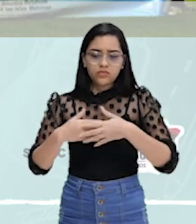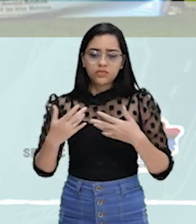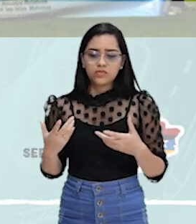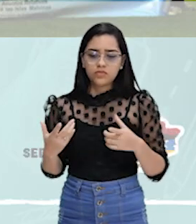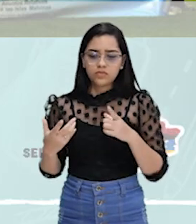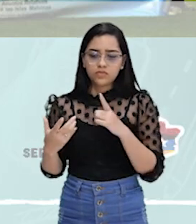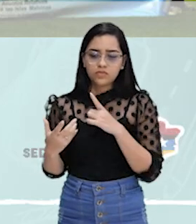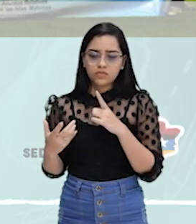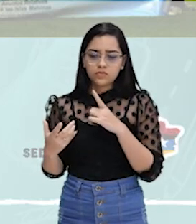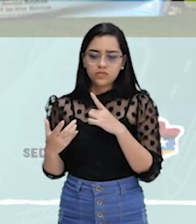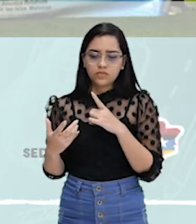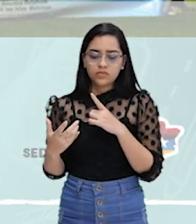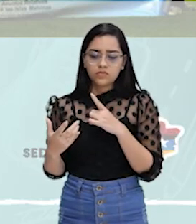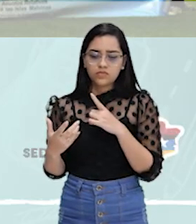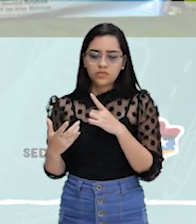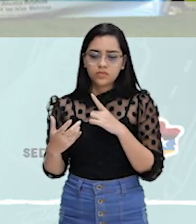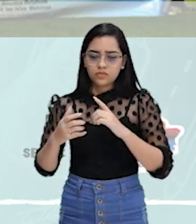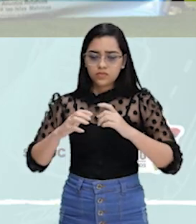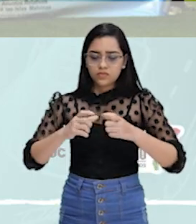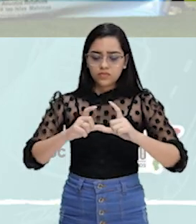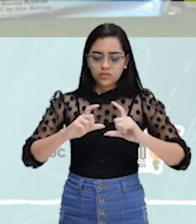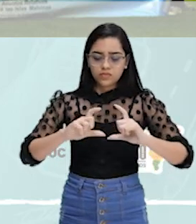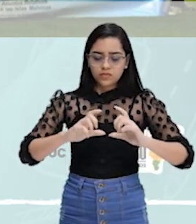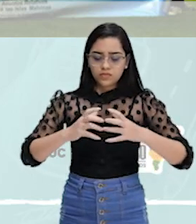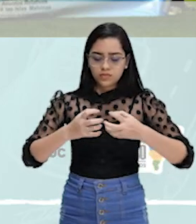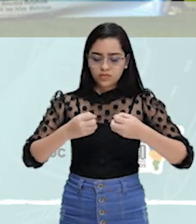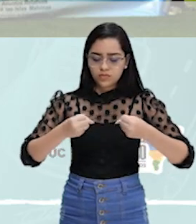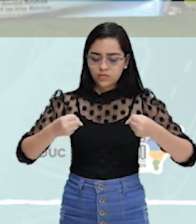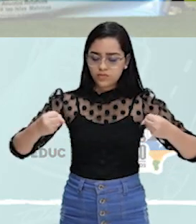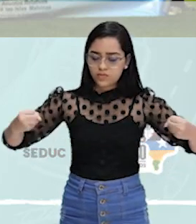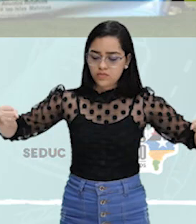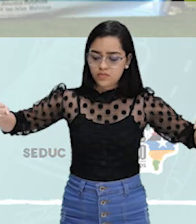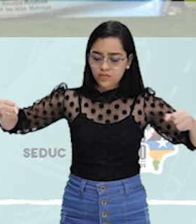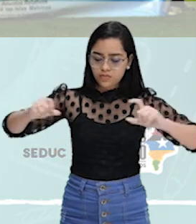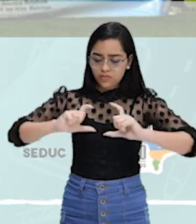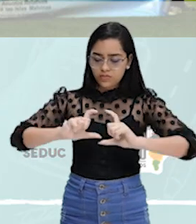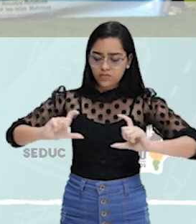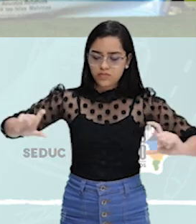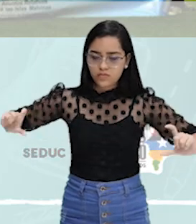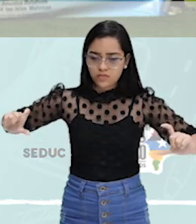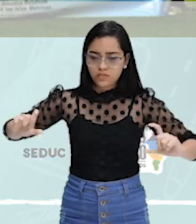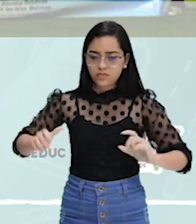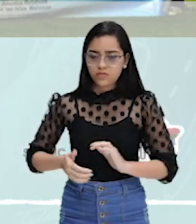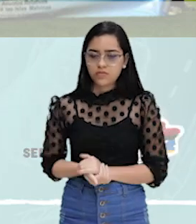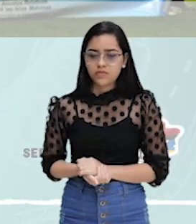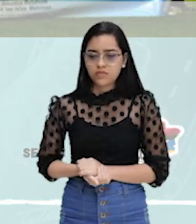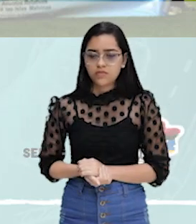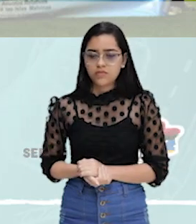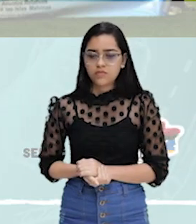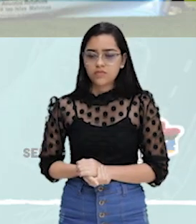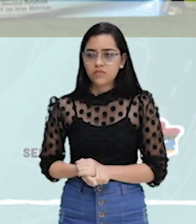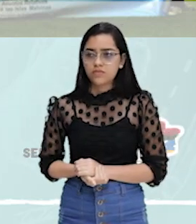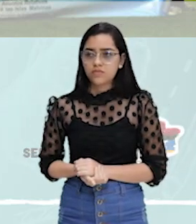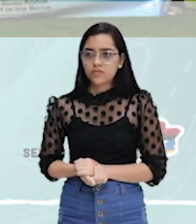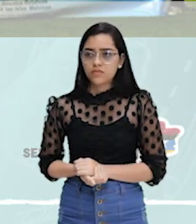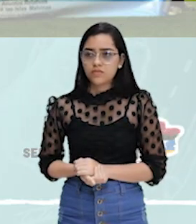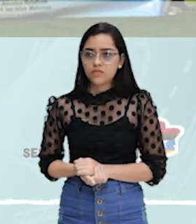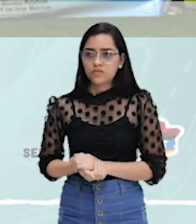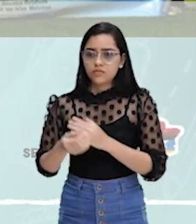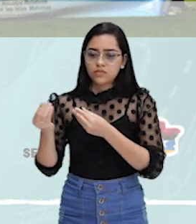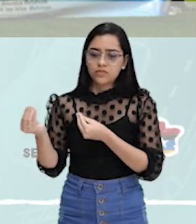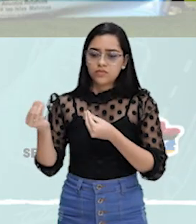basicamente, levaram, né, essa faixa, devolvam a Argentina,